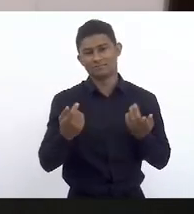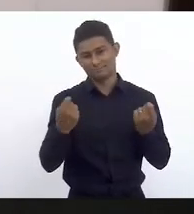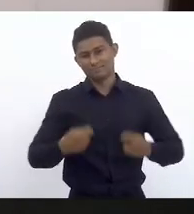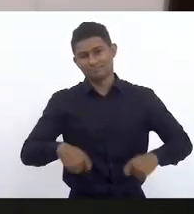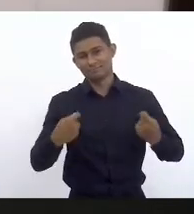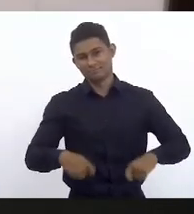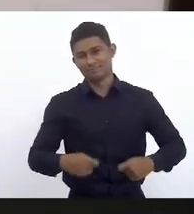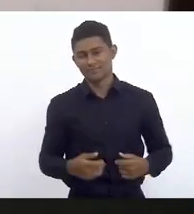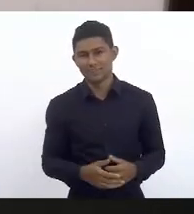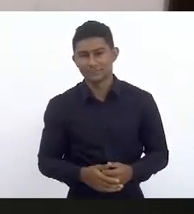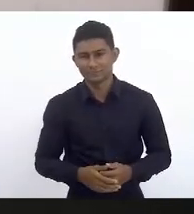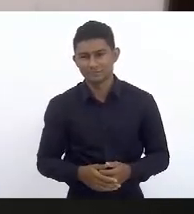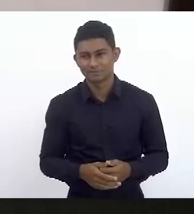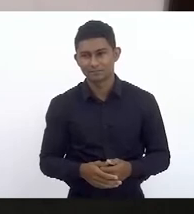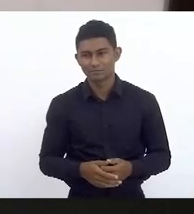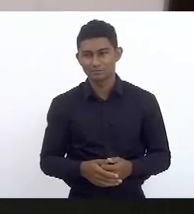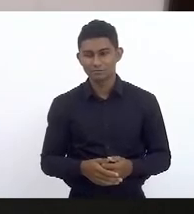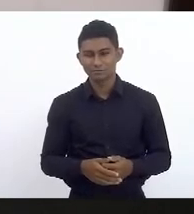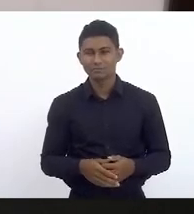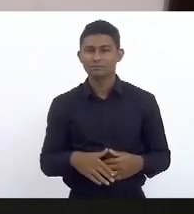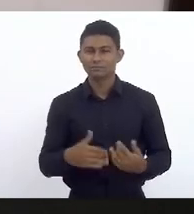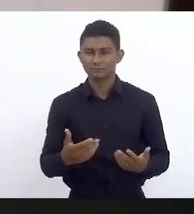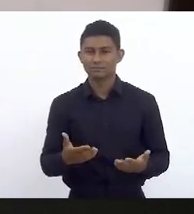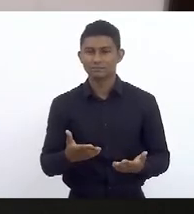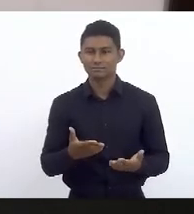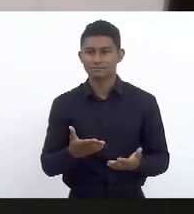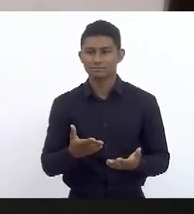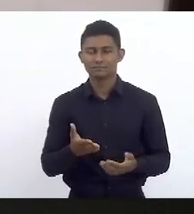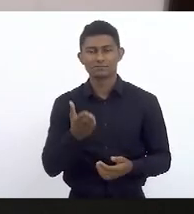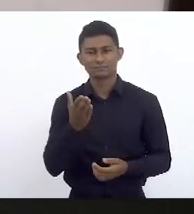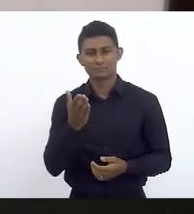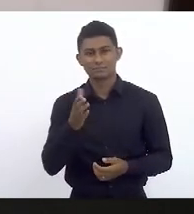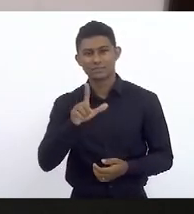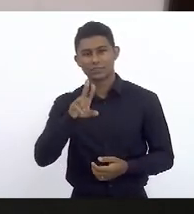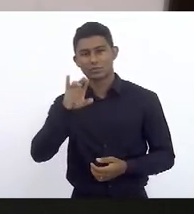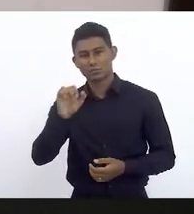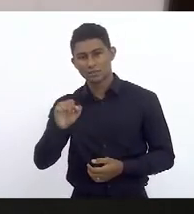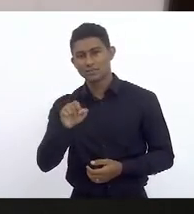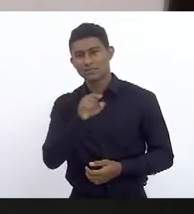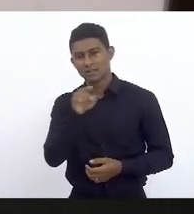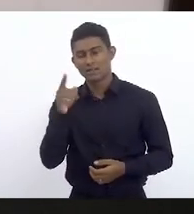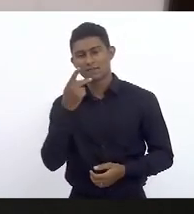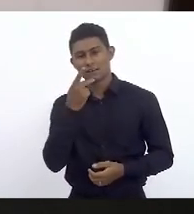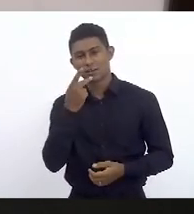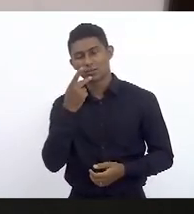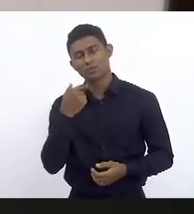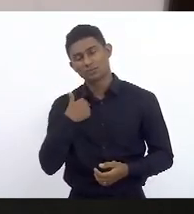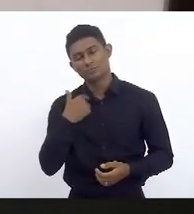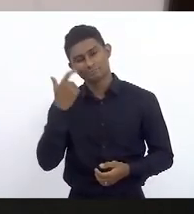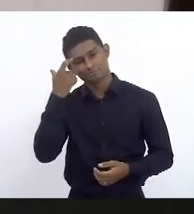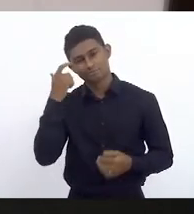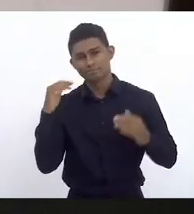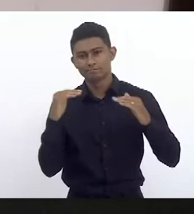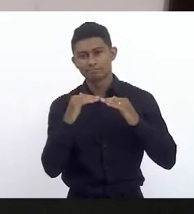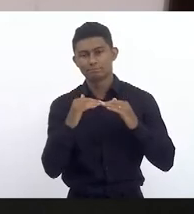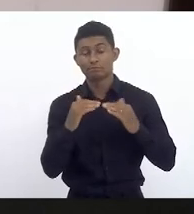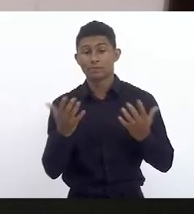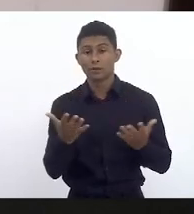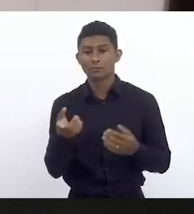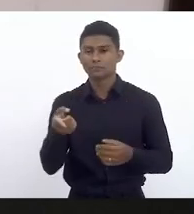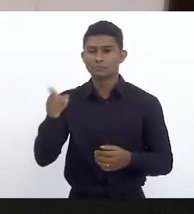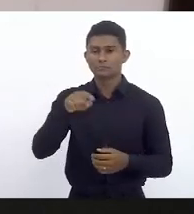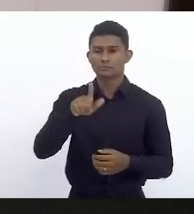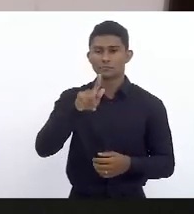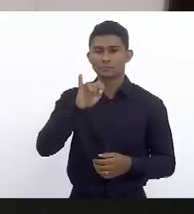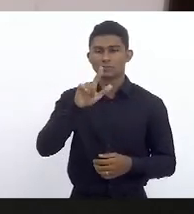Então, os comentários em relação ao que falou o Luiz Martins. Ao Gilberto